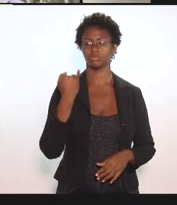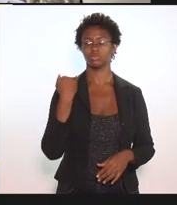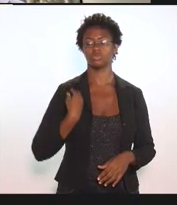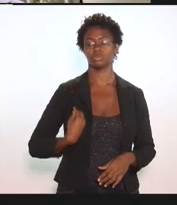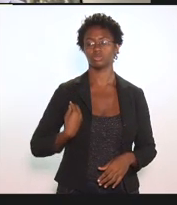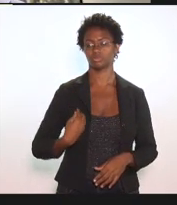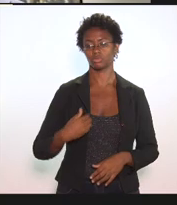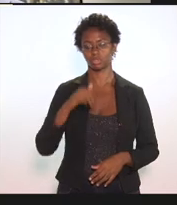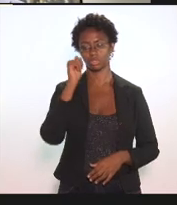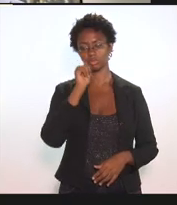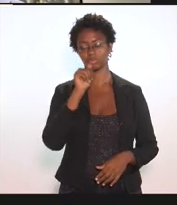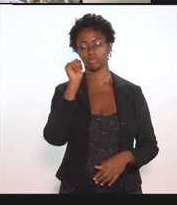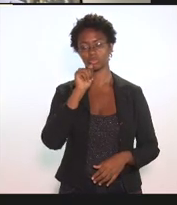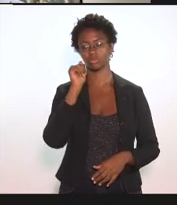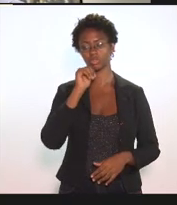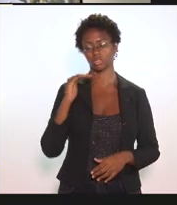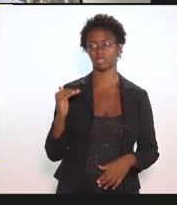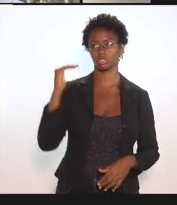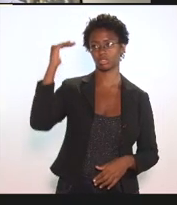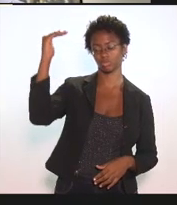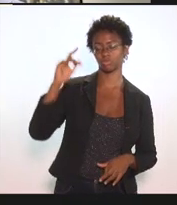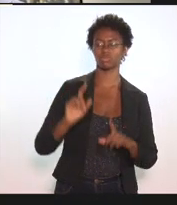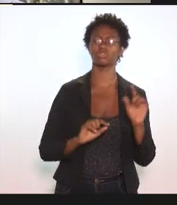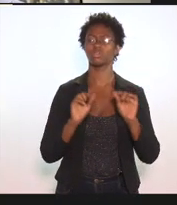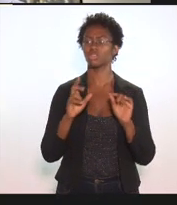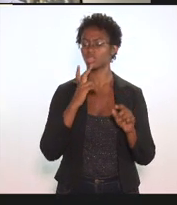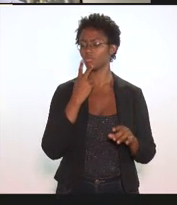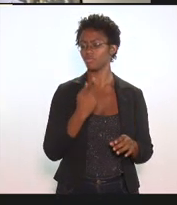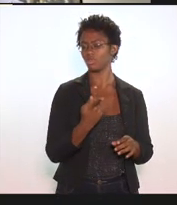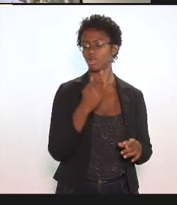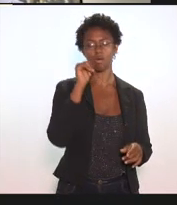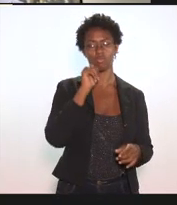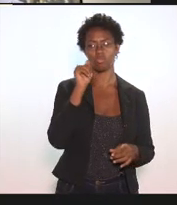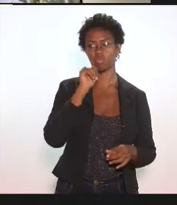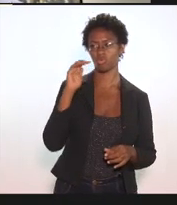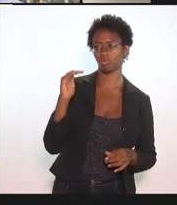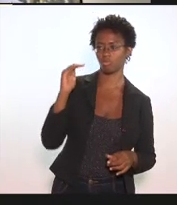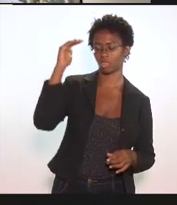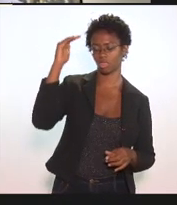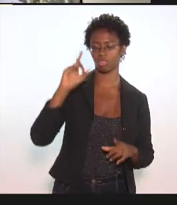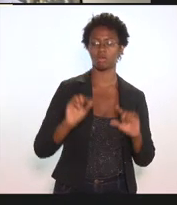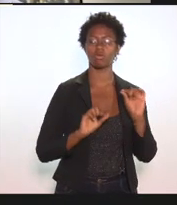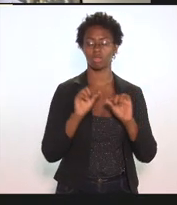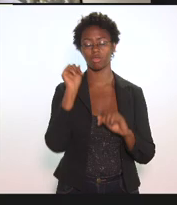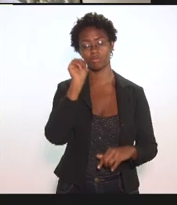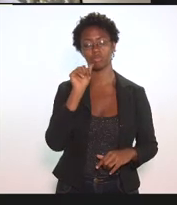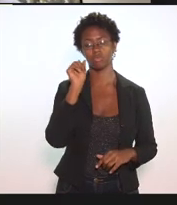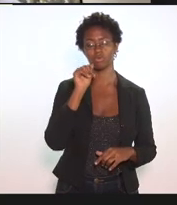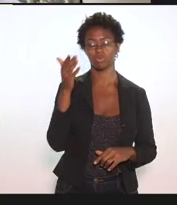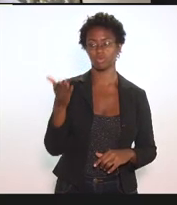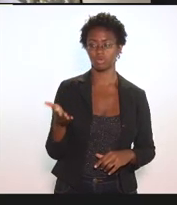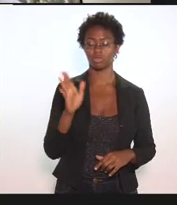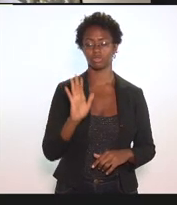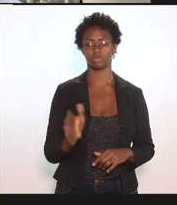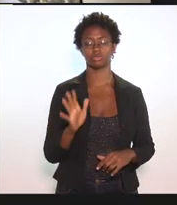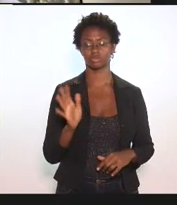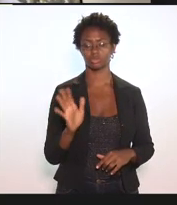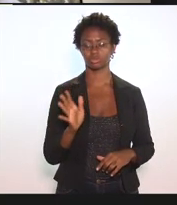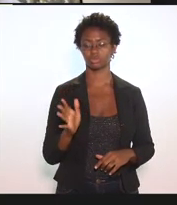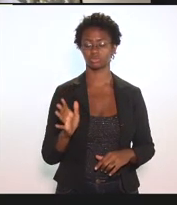das mulheres maduras, né? O que a gente chama de mulheres maduras? São aquelas mulheres que já estão, né,